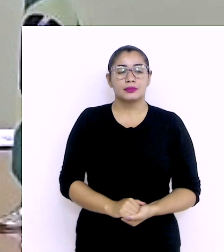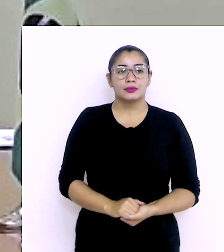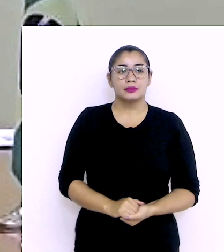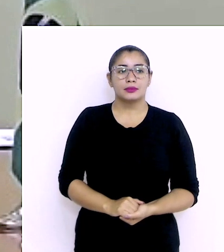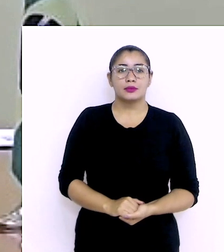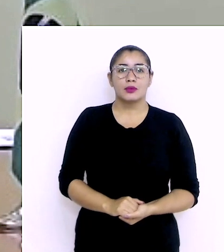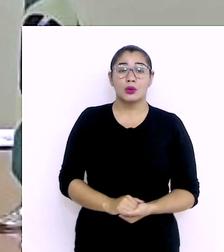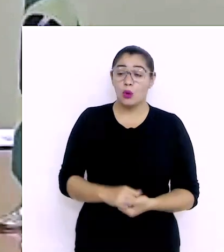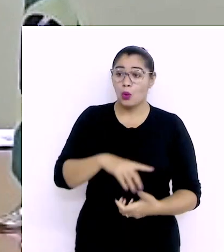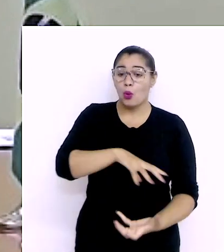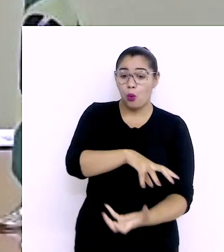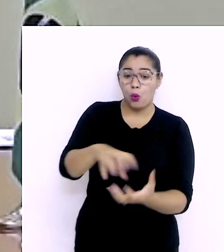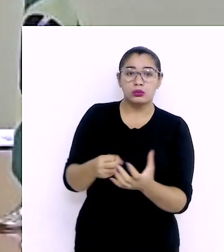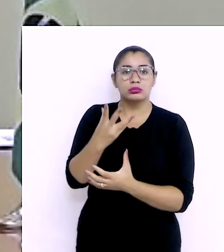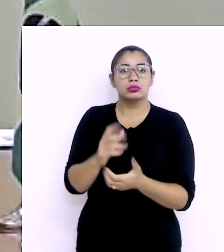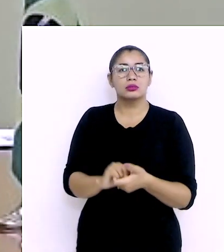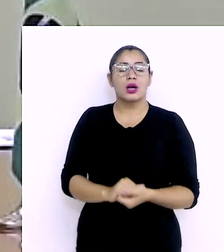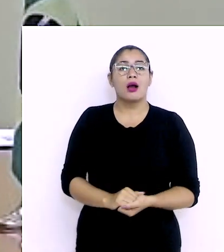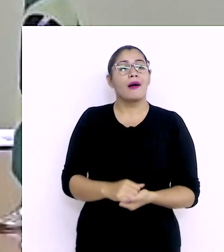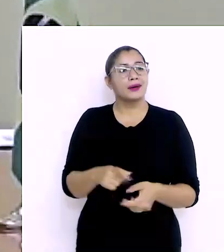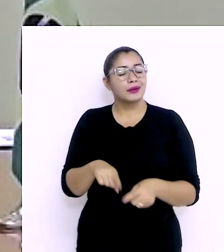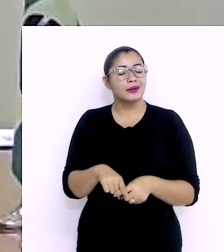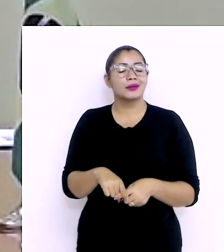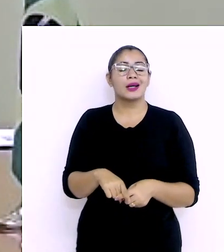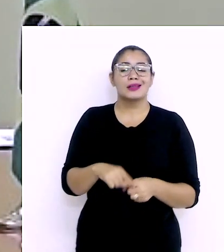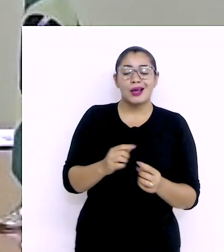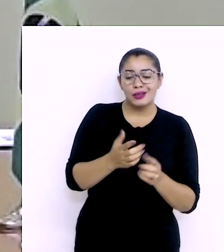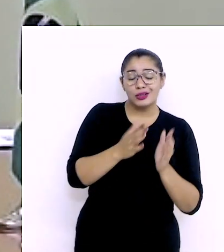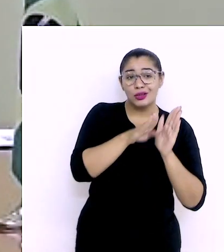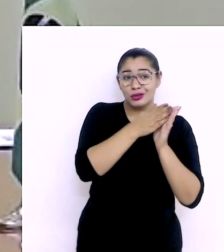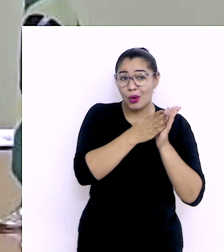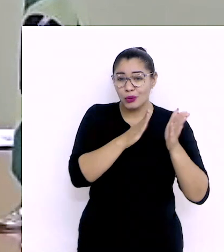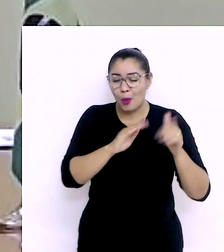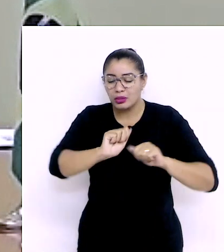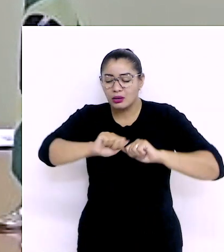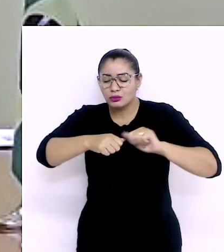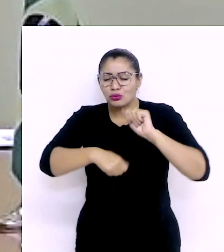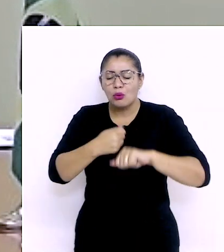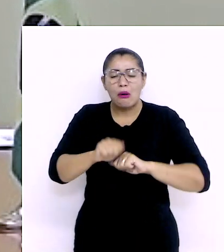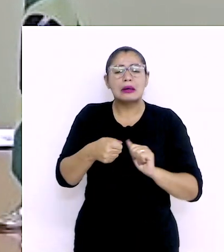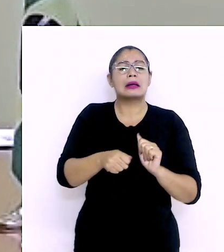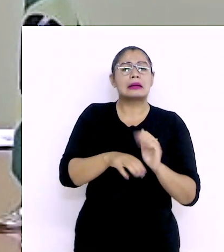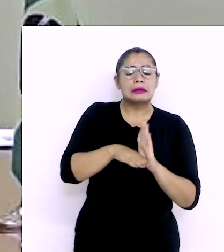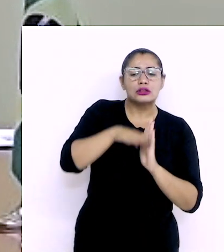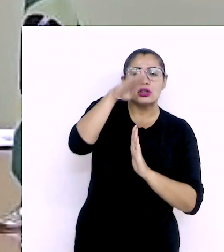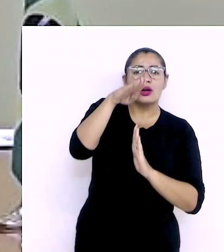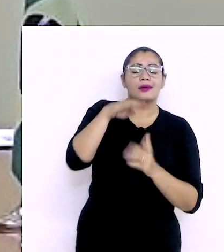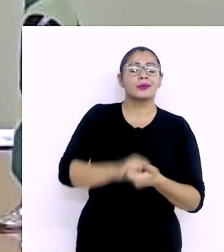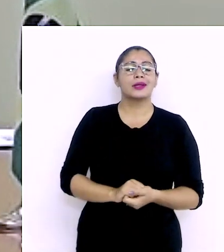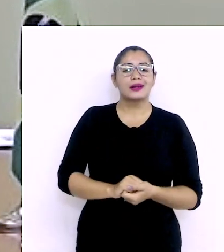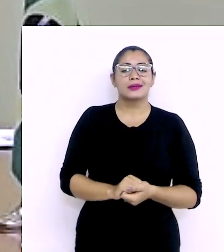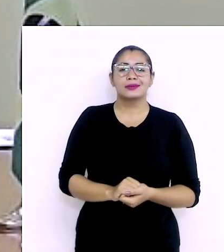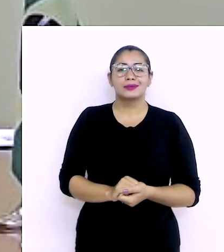com o aquecimento global. Agora, ao mesmo tempo, a dimensão da economia chinesa também acaba gerando a